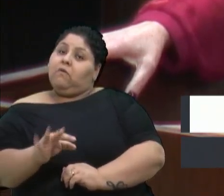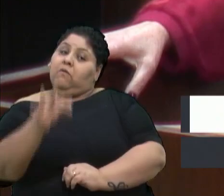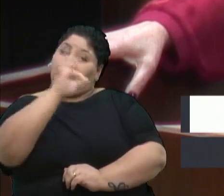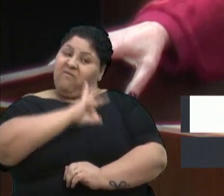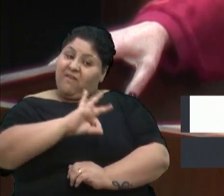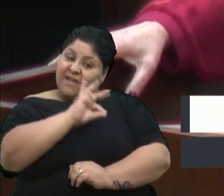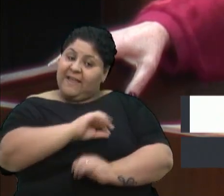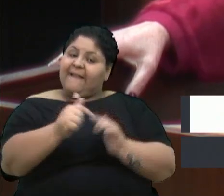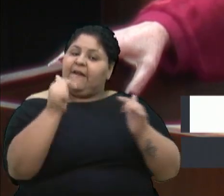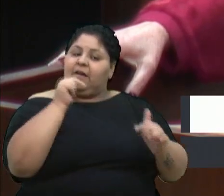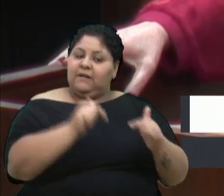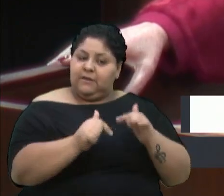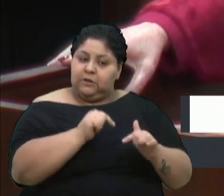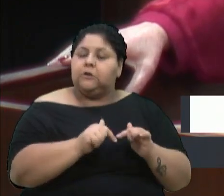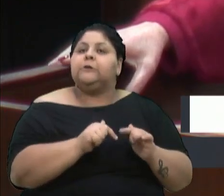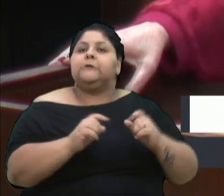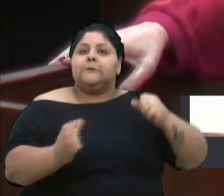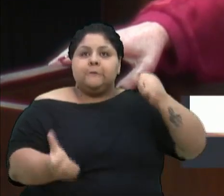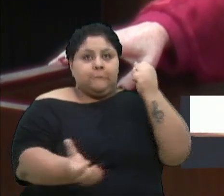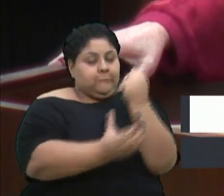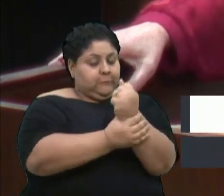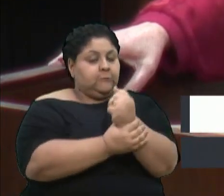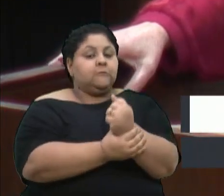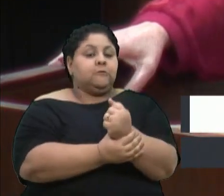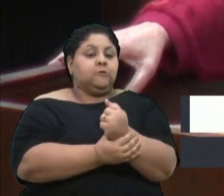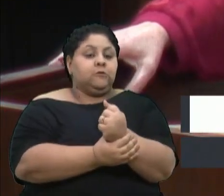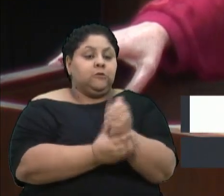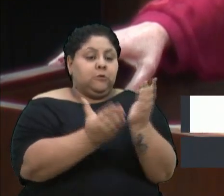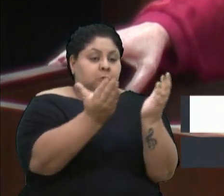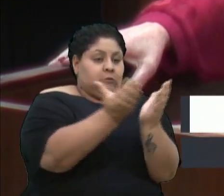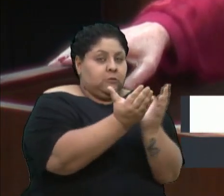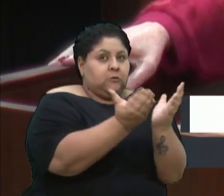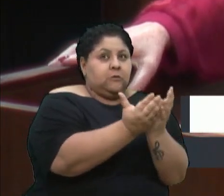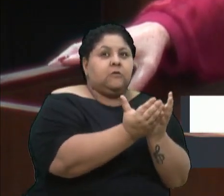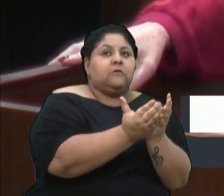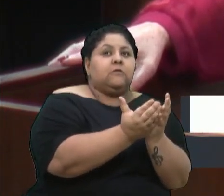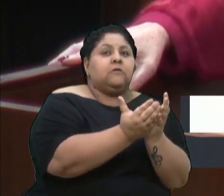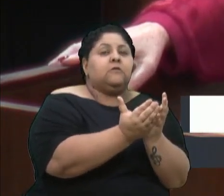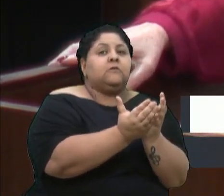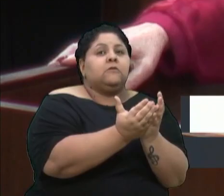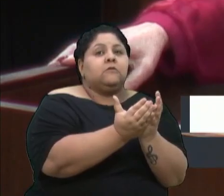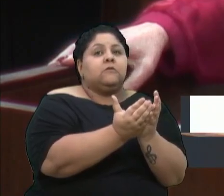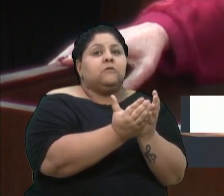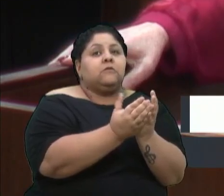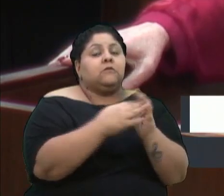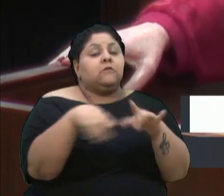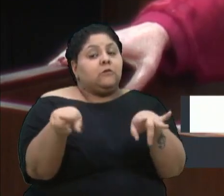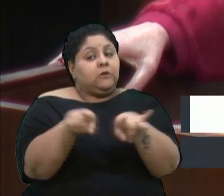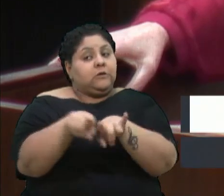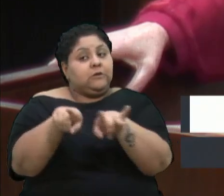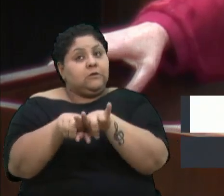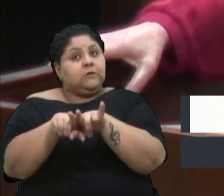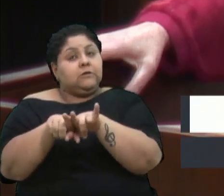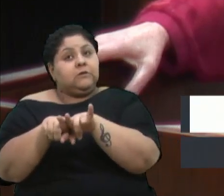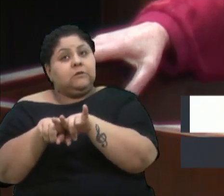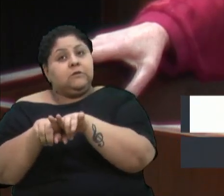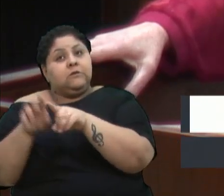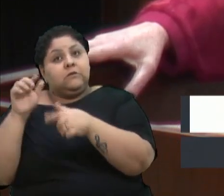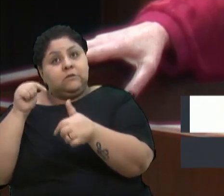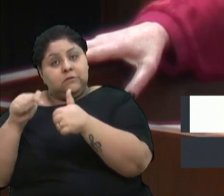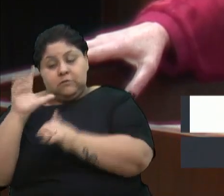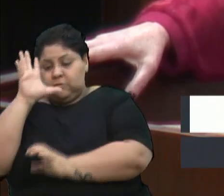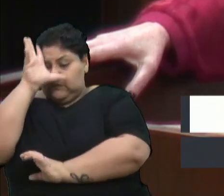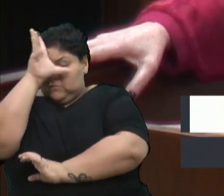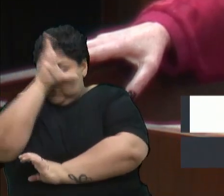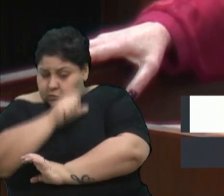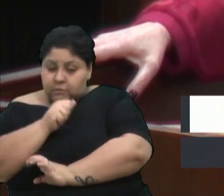está tendo a garantia do seu estudo, está na escola e, ao mesmo tempo, está aprendendo